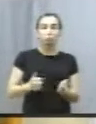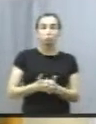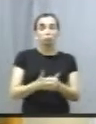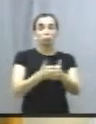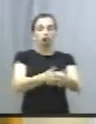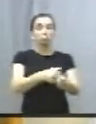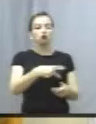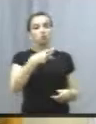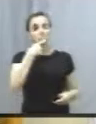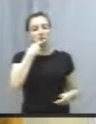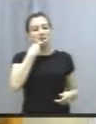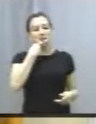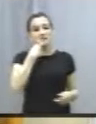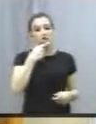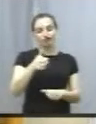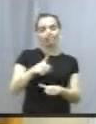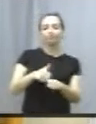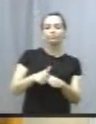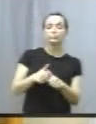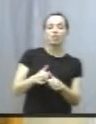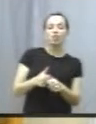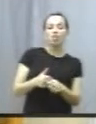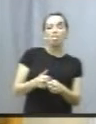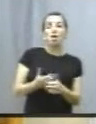de sobras,